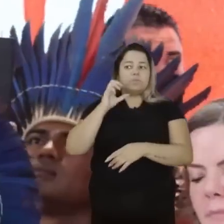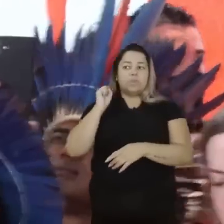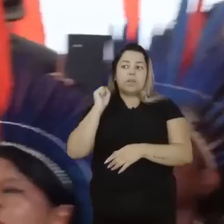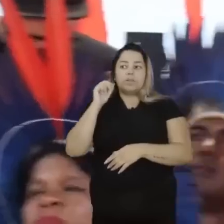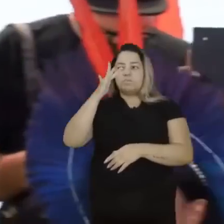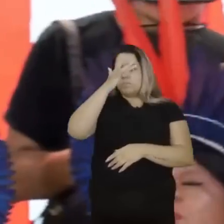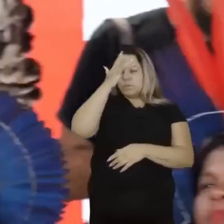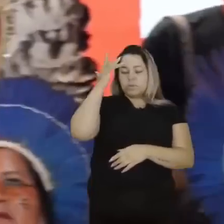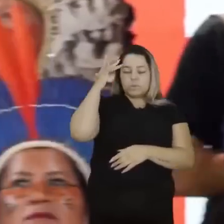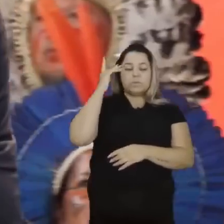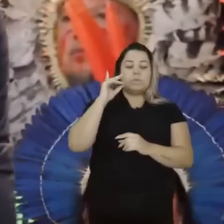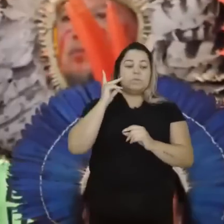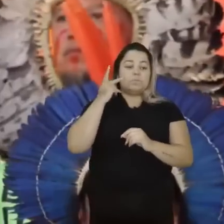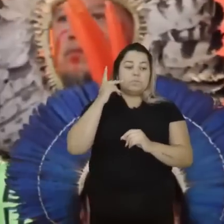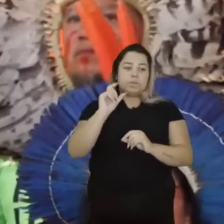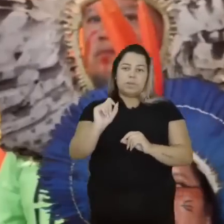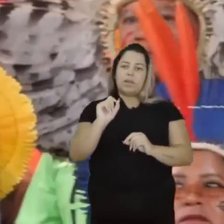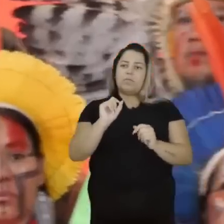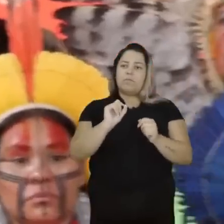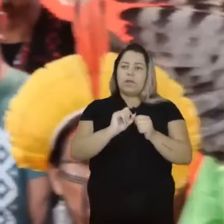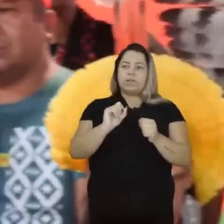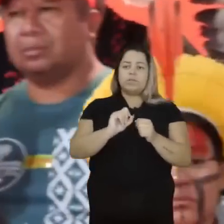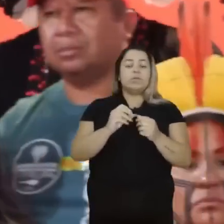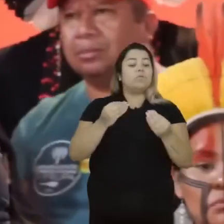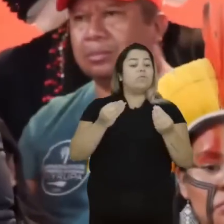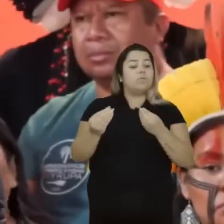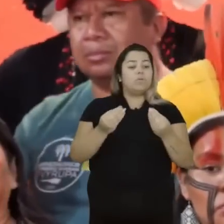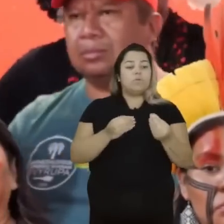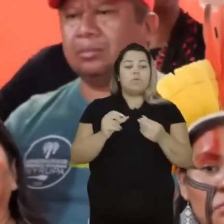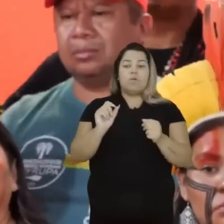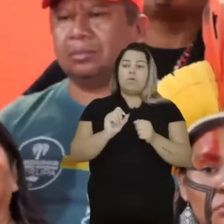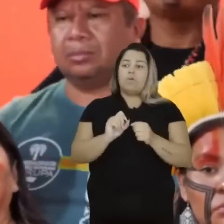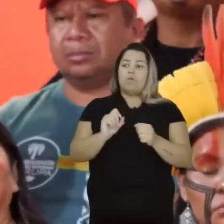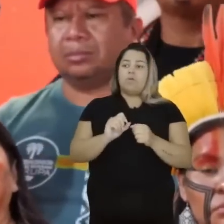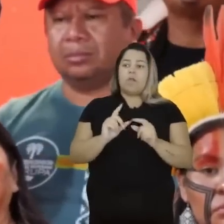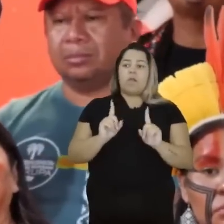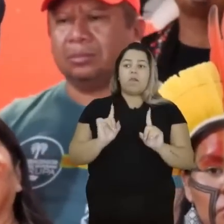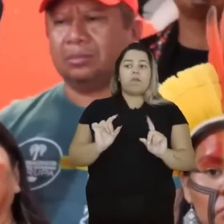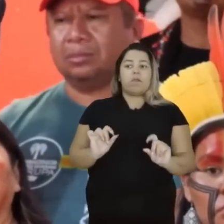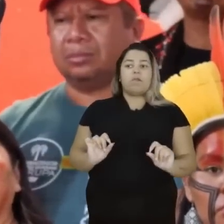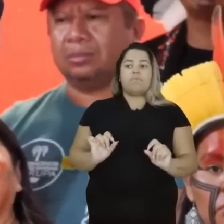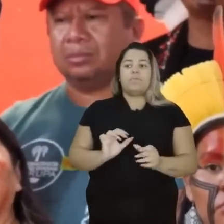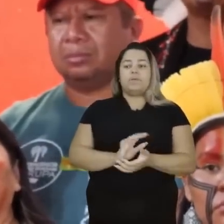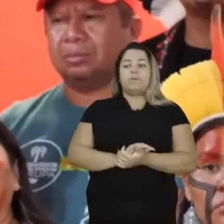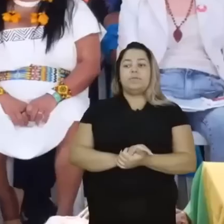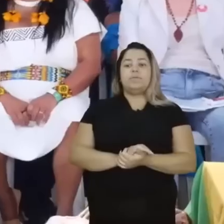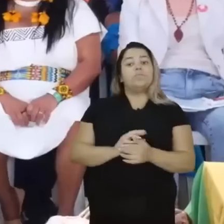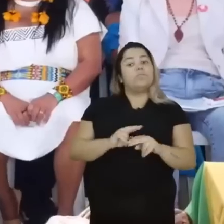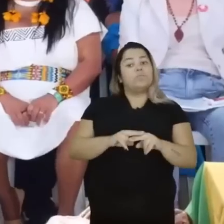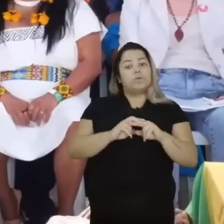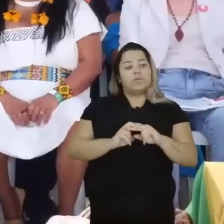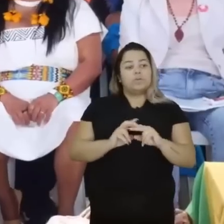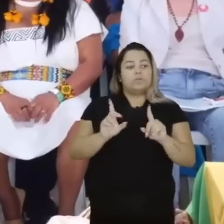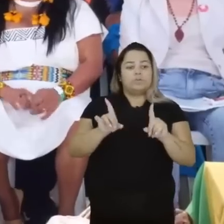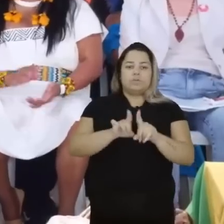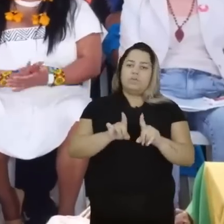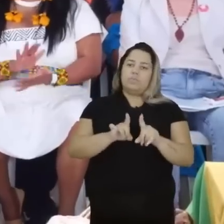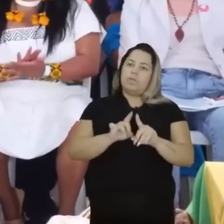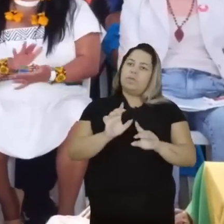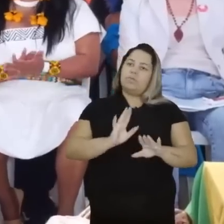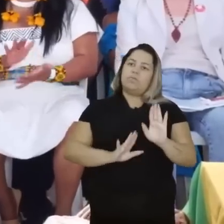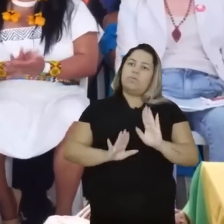para dizer o que fazer, como fazer e quando fazer. Por isso, cuidar